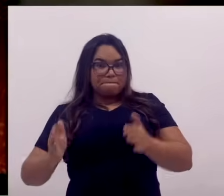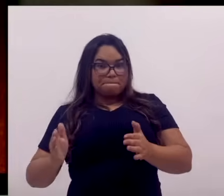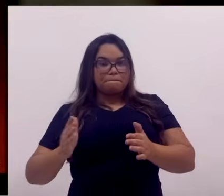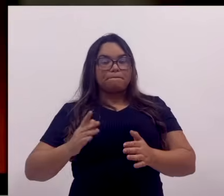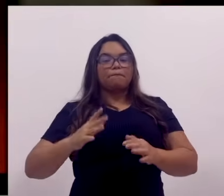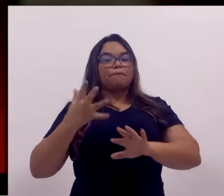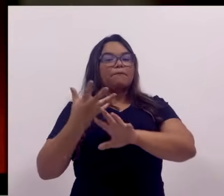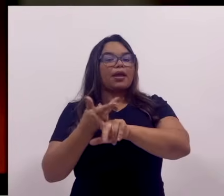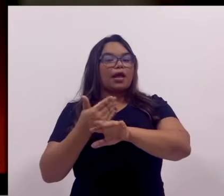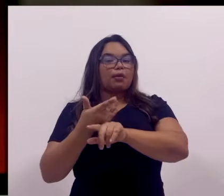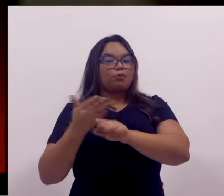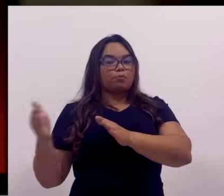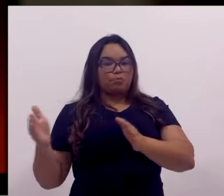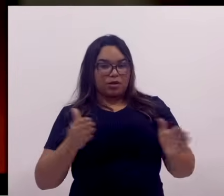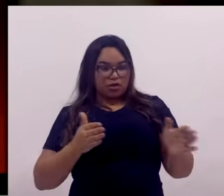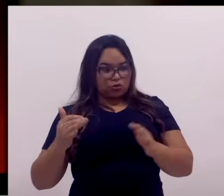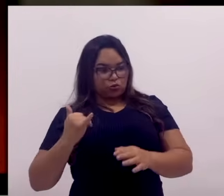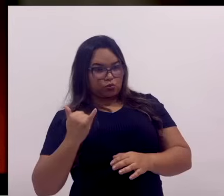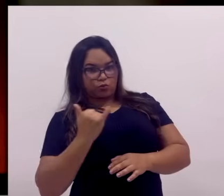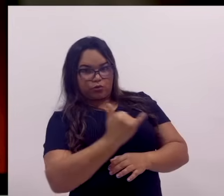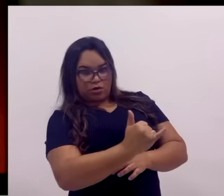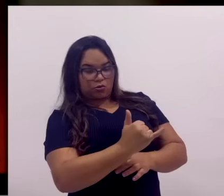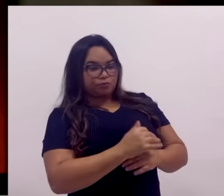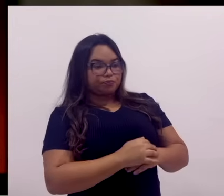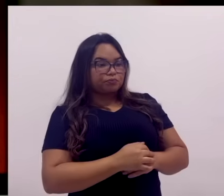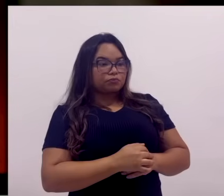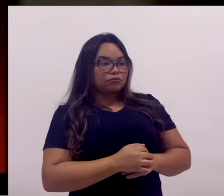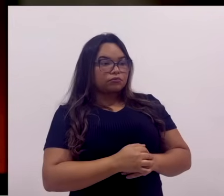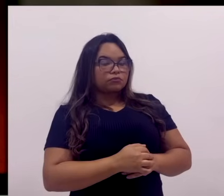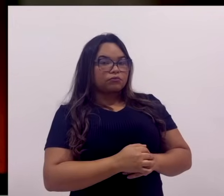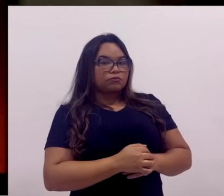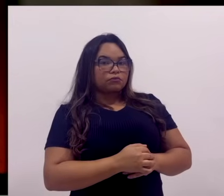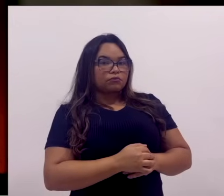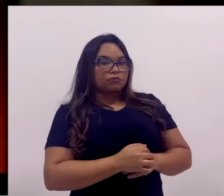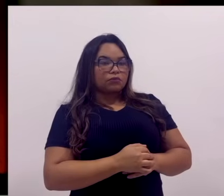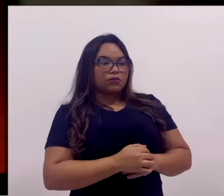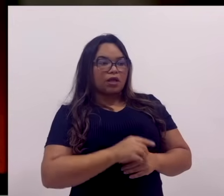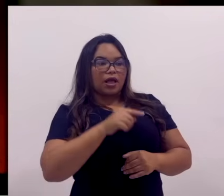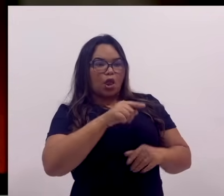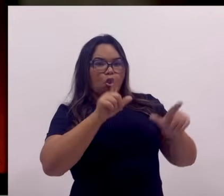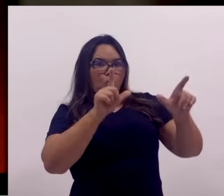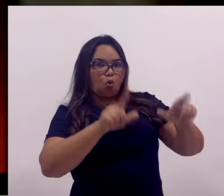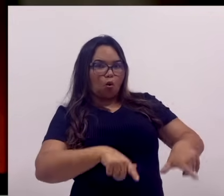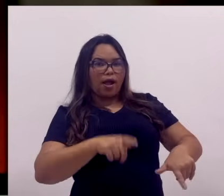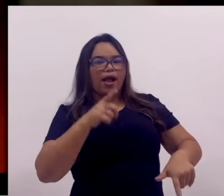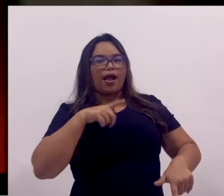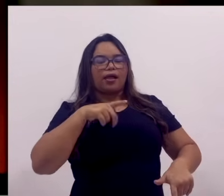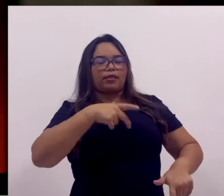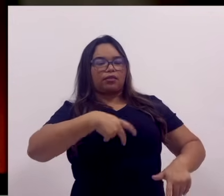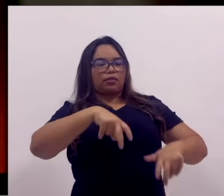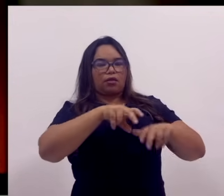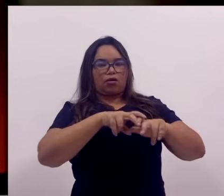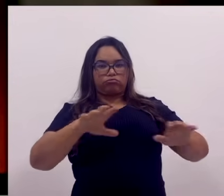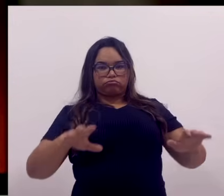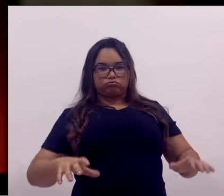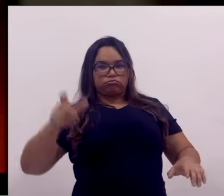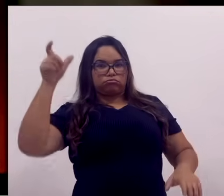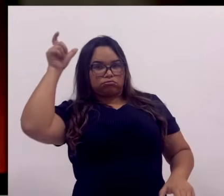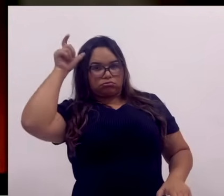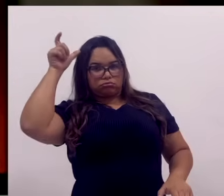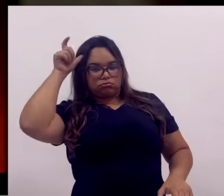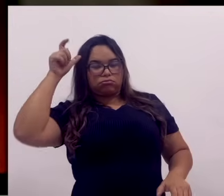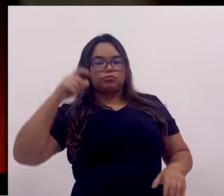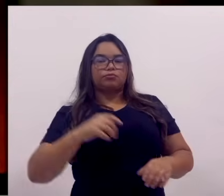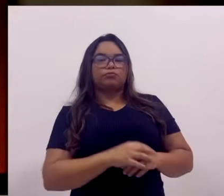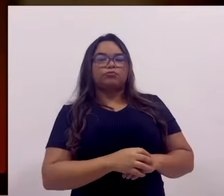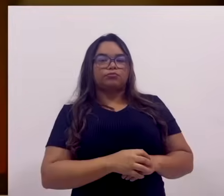de Satanás. De maneira que esse sacerdote, que supostamente é outro, Babel, portal